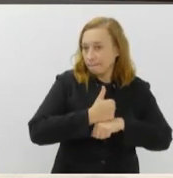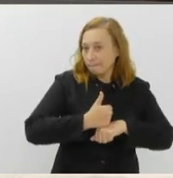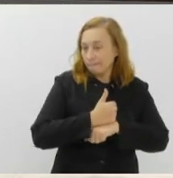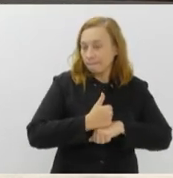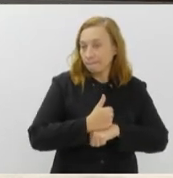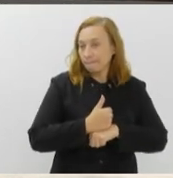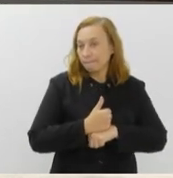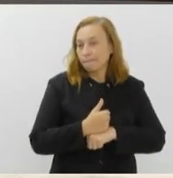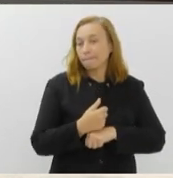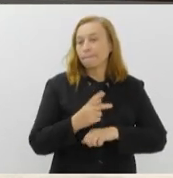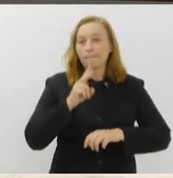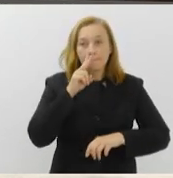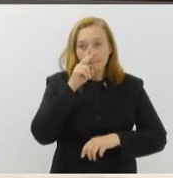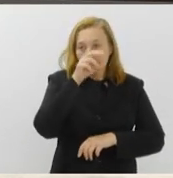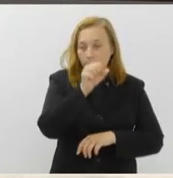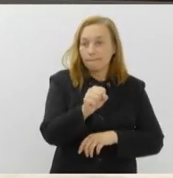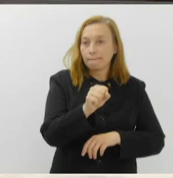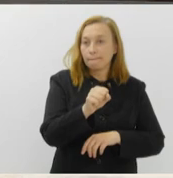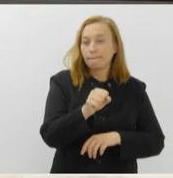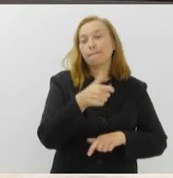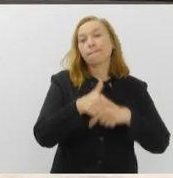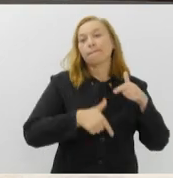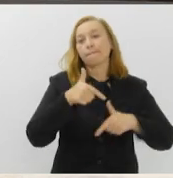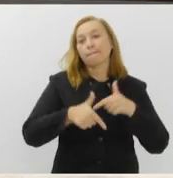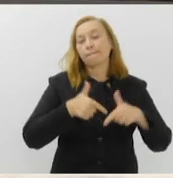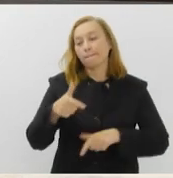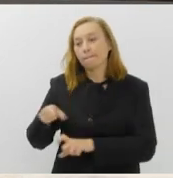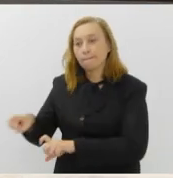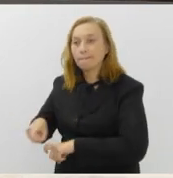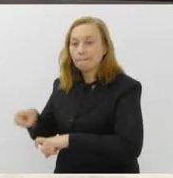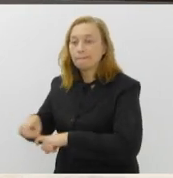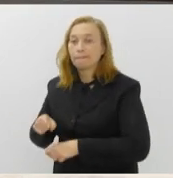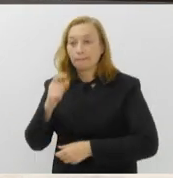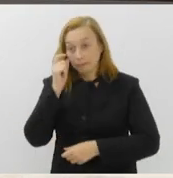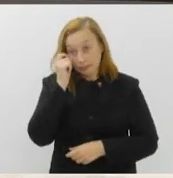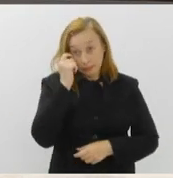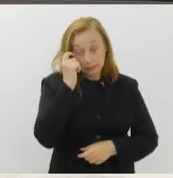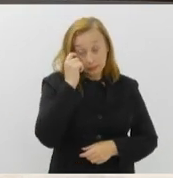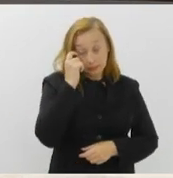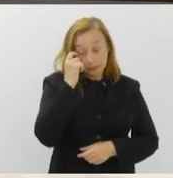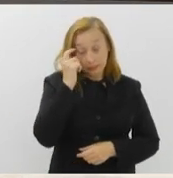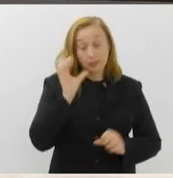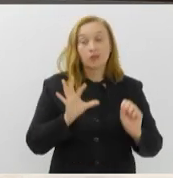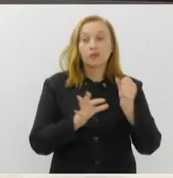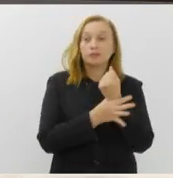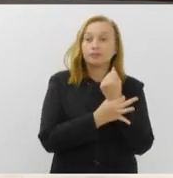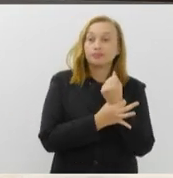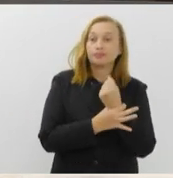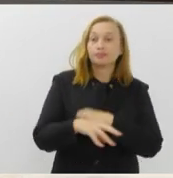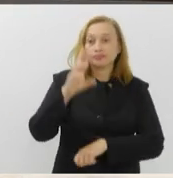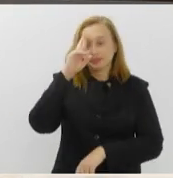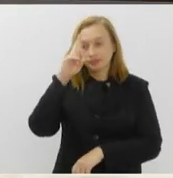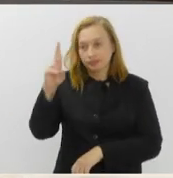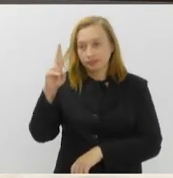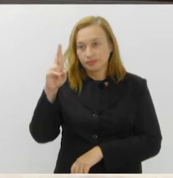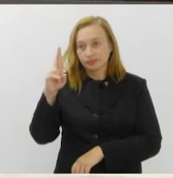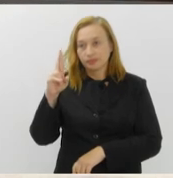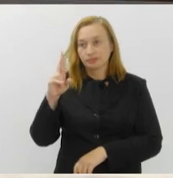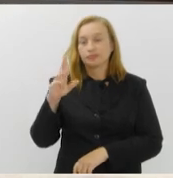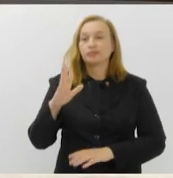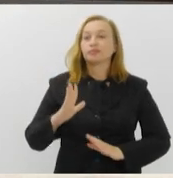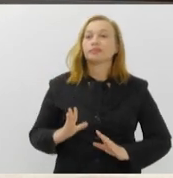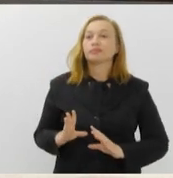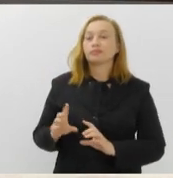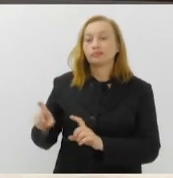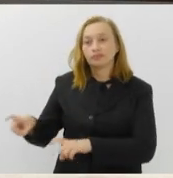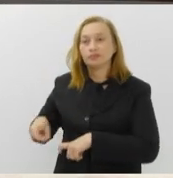seu fortalecimento no trabalho rural. Além de garantir que as chefes de estabelecimento rural